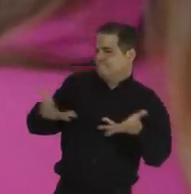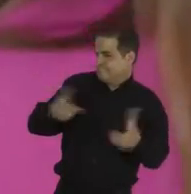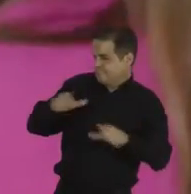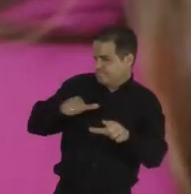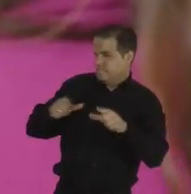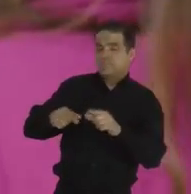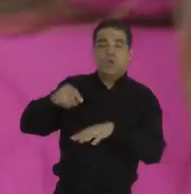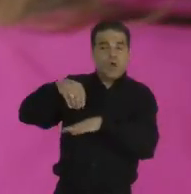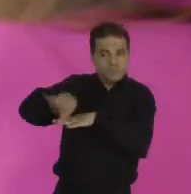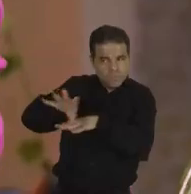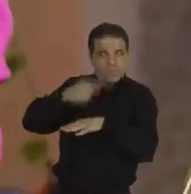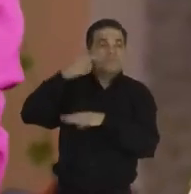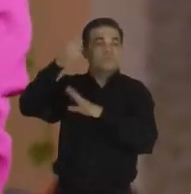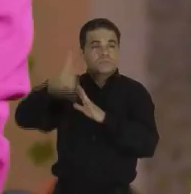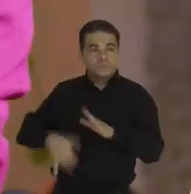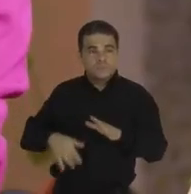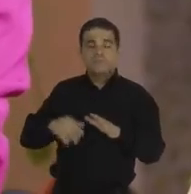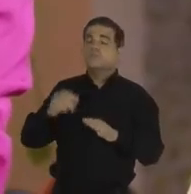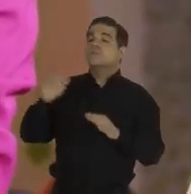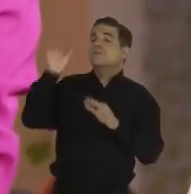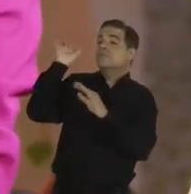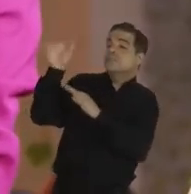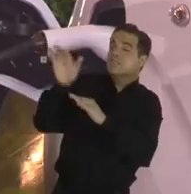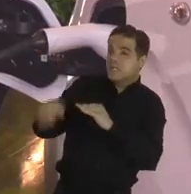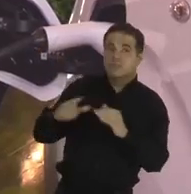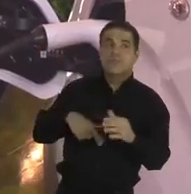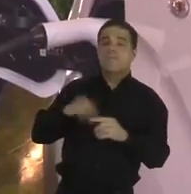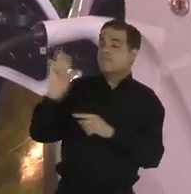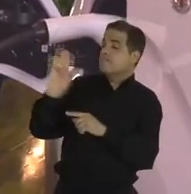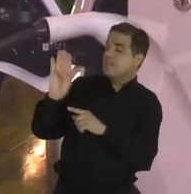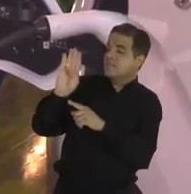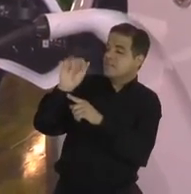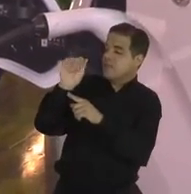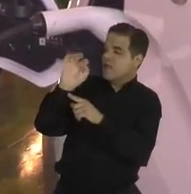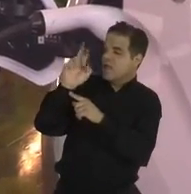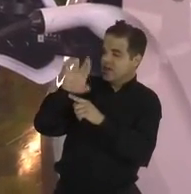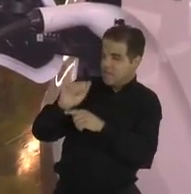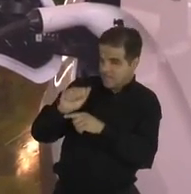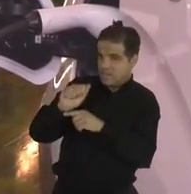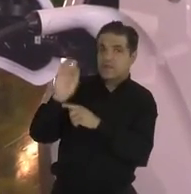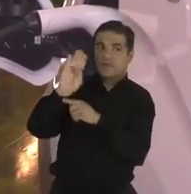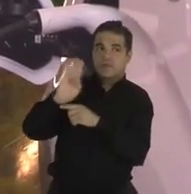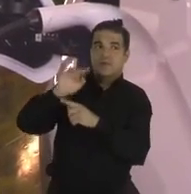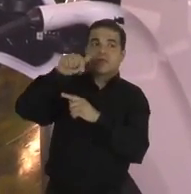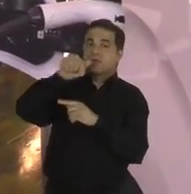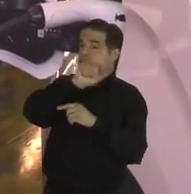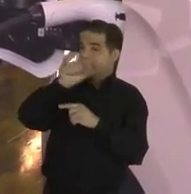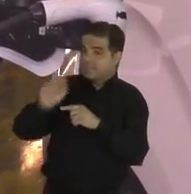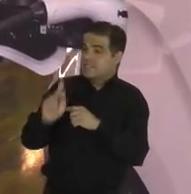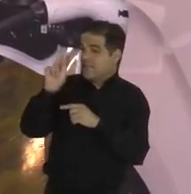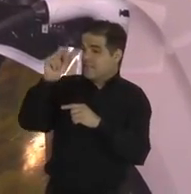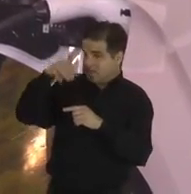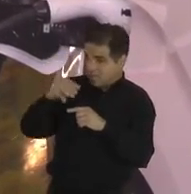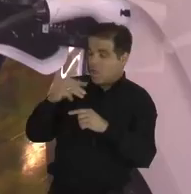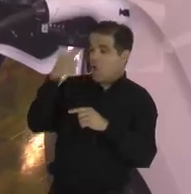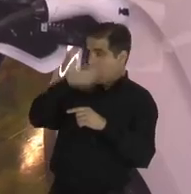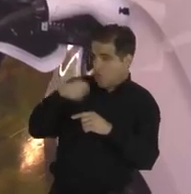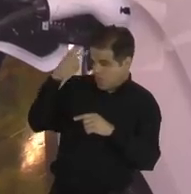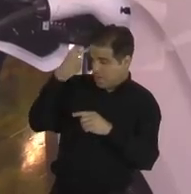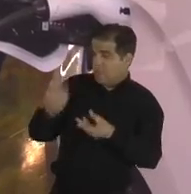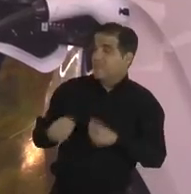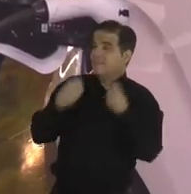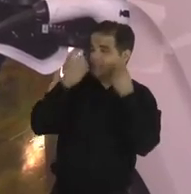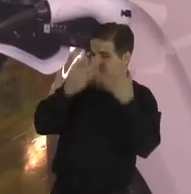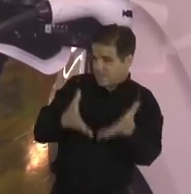vou te dar alguns Highlights e eles são equipados com uma bateria de 75 pelo WhatsApp horas que entrega